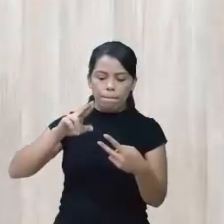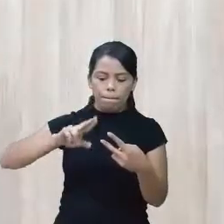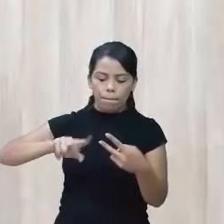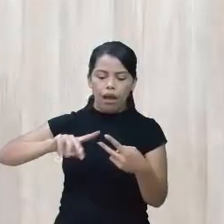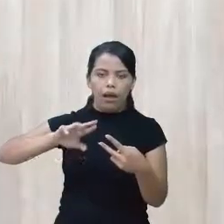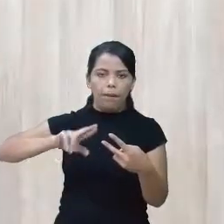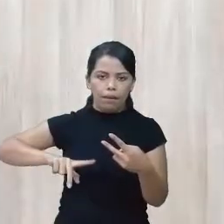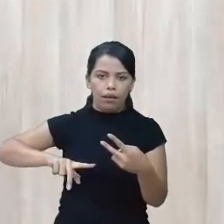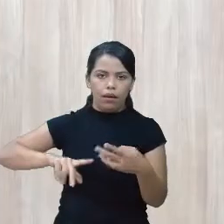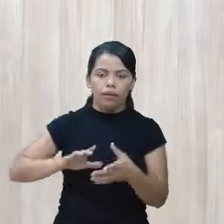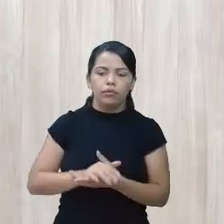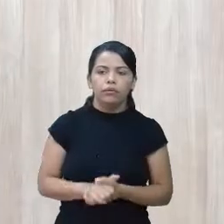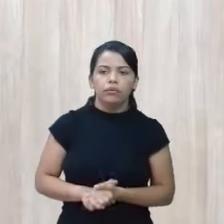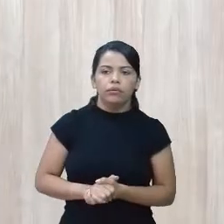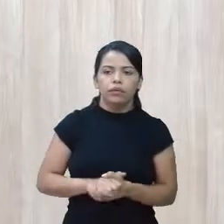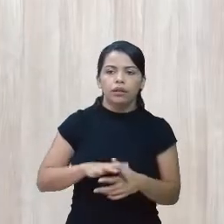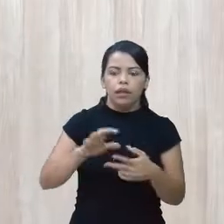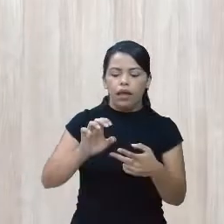eles são